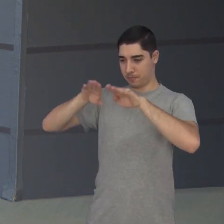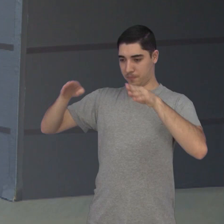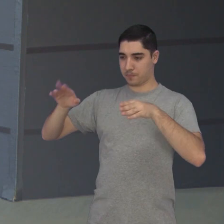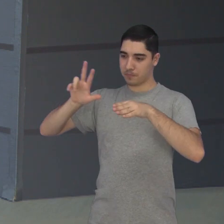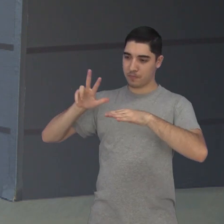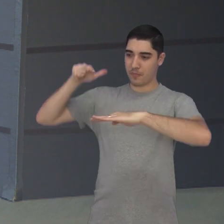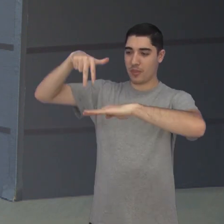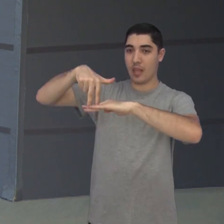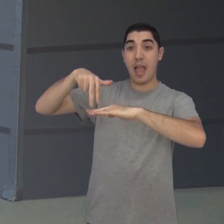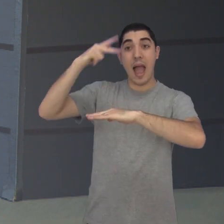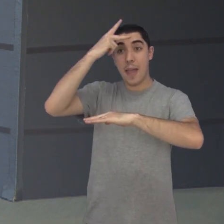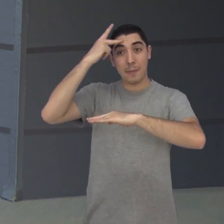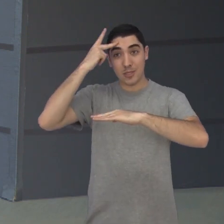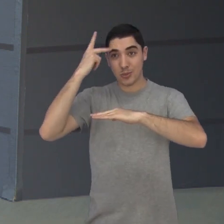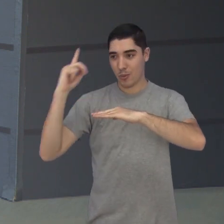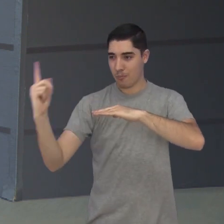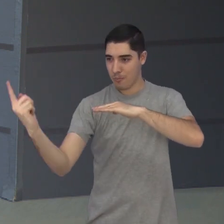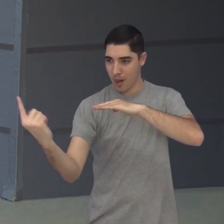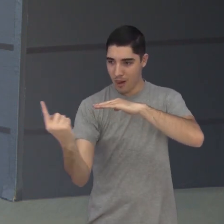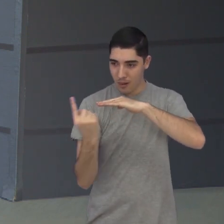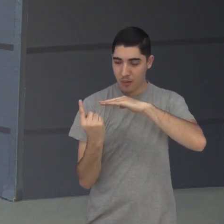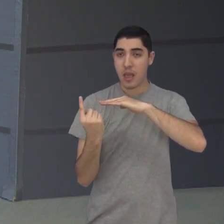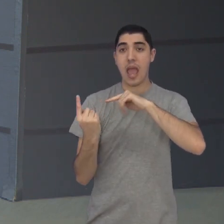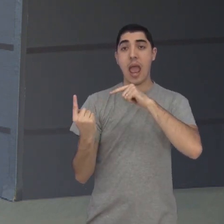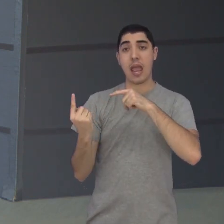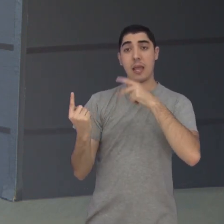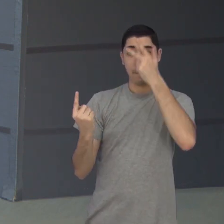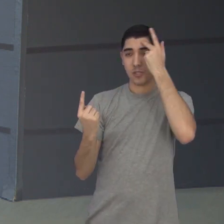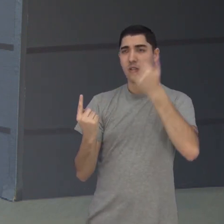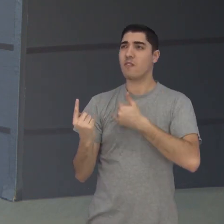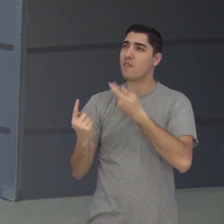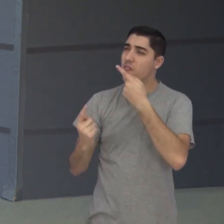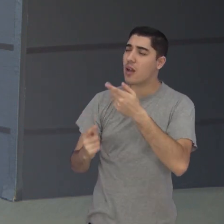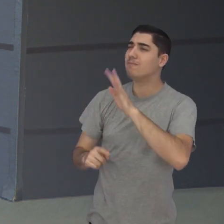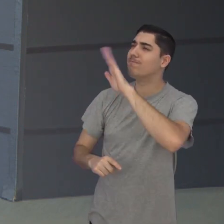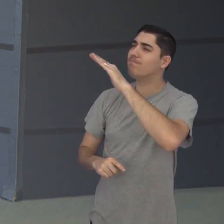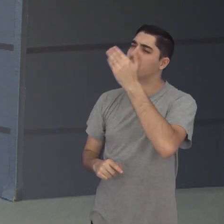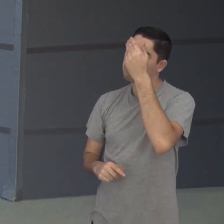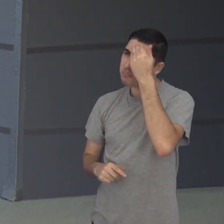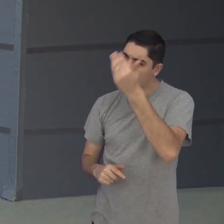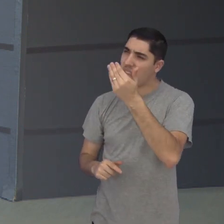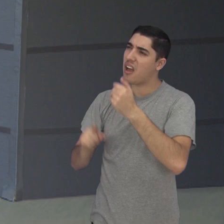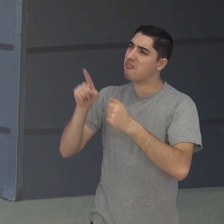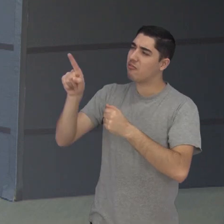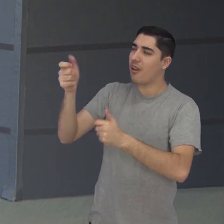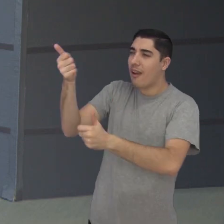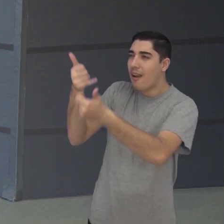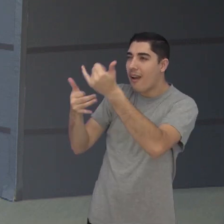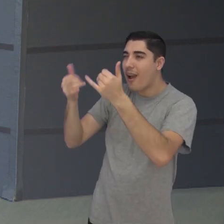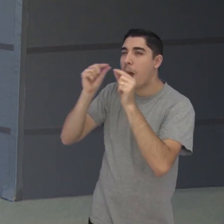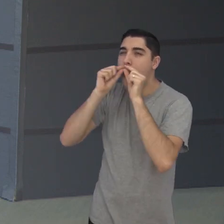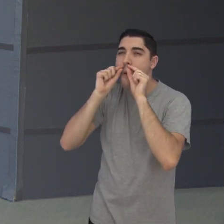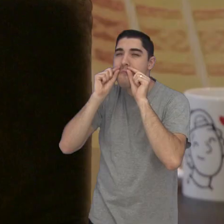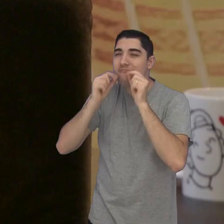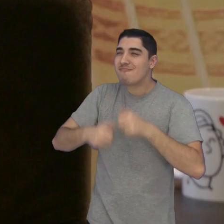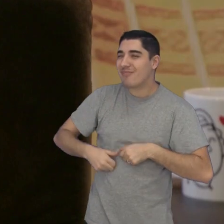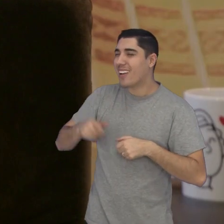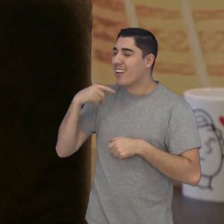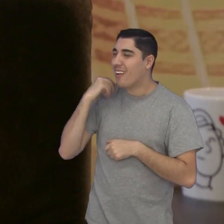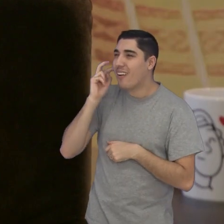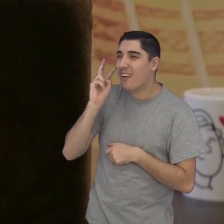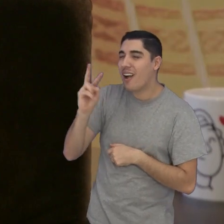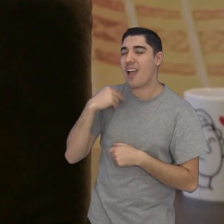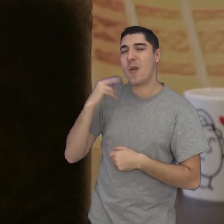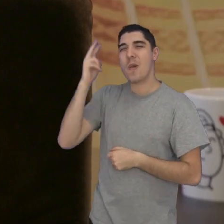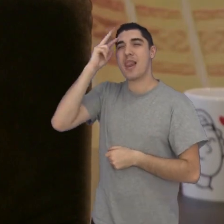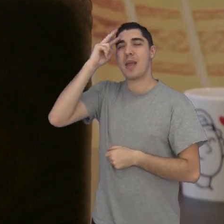uma pessoa e fala muito obrigado por você ter, né, feito voltar o tempo, né, de outrora, que eu vivi, né,